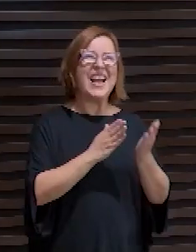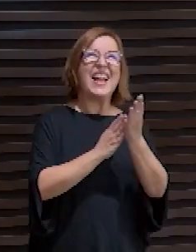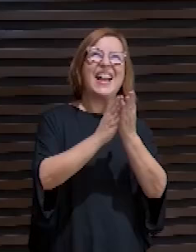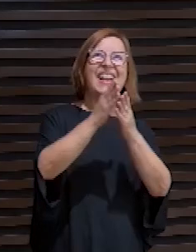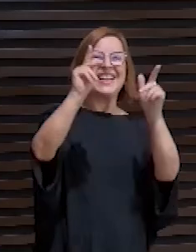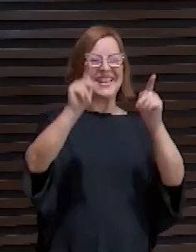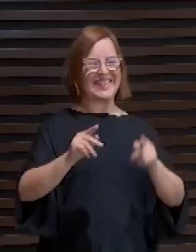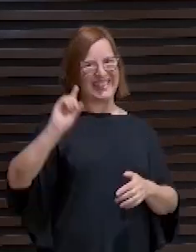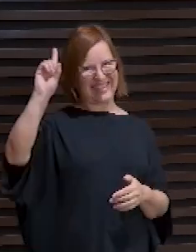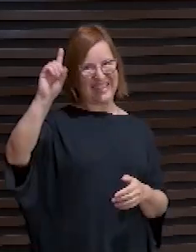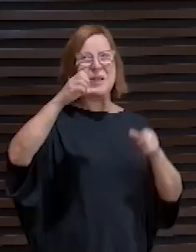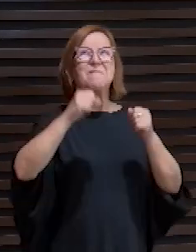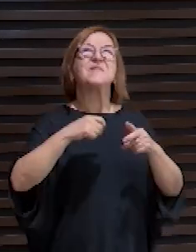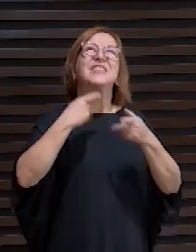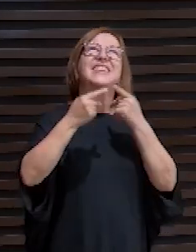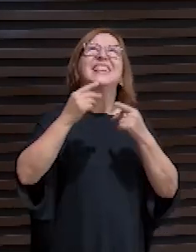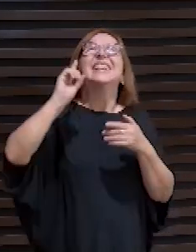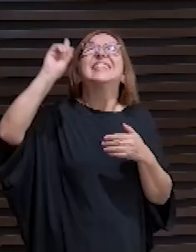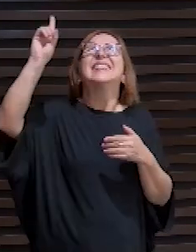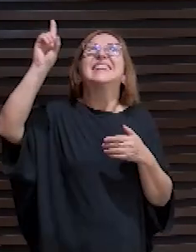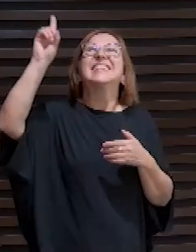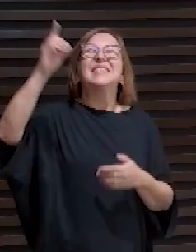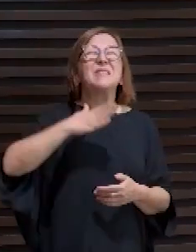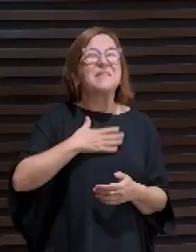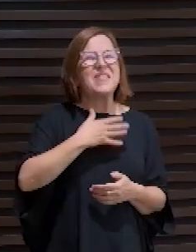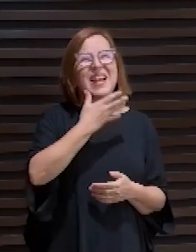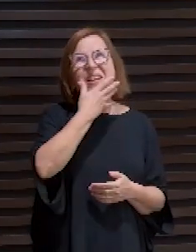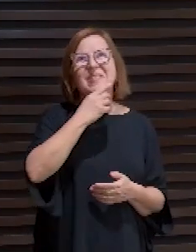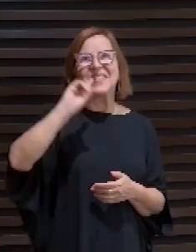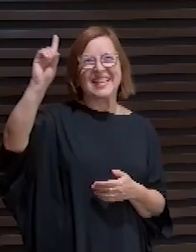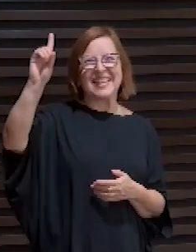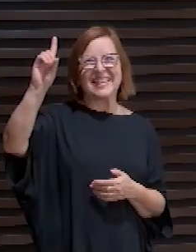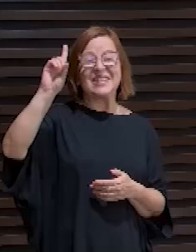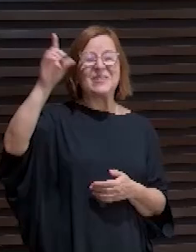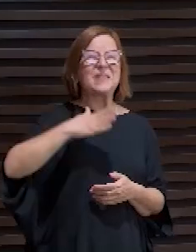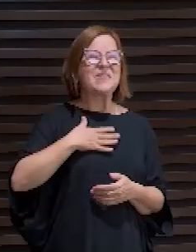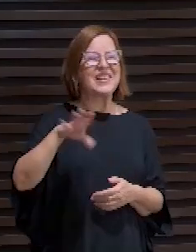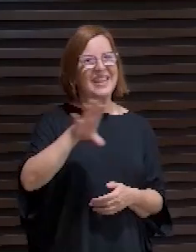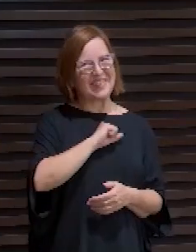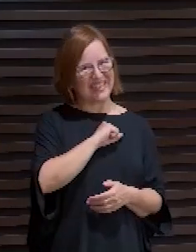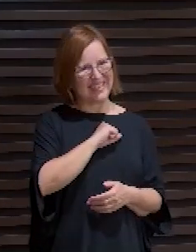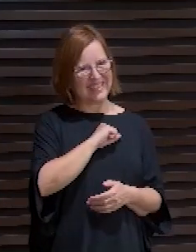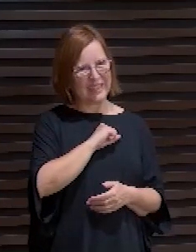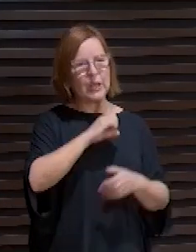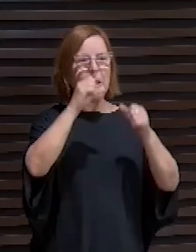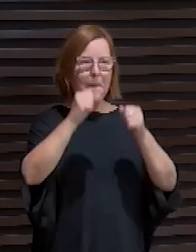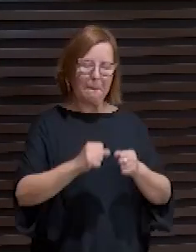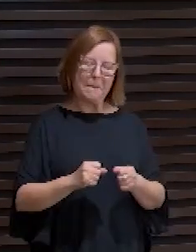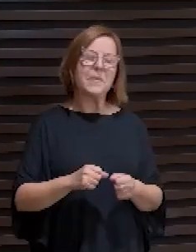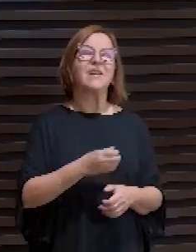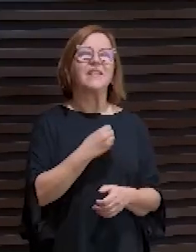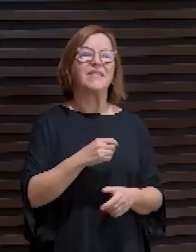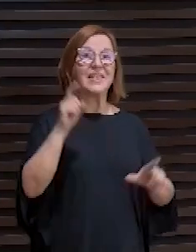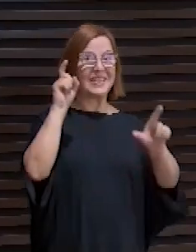podemos dizer assim: Deus, Tu és o meu Pai, Tu és o meu amado, e podemos viver na dependência do Senhor